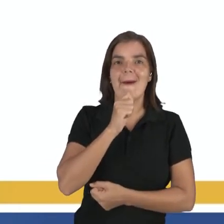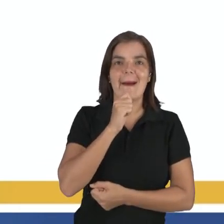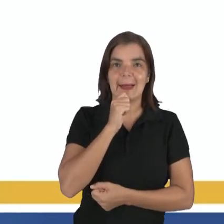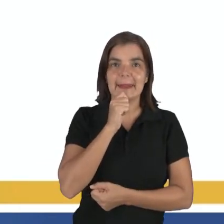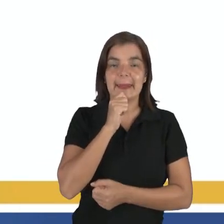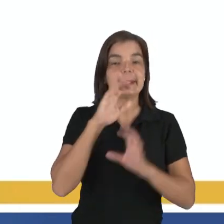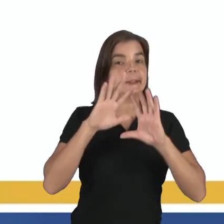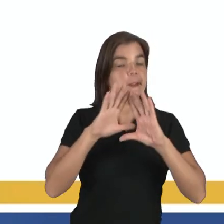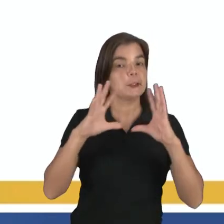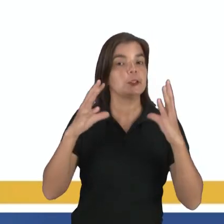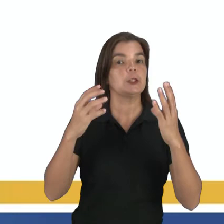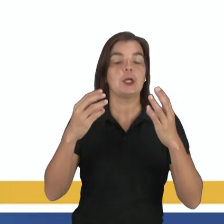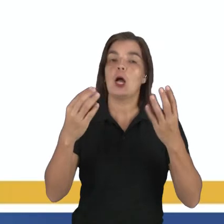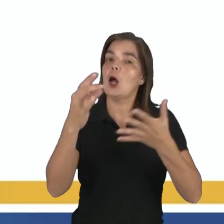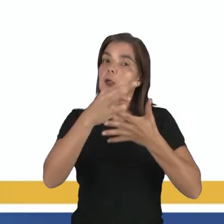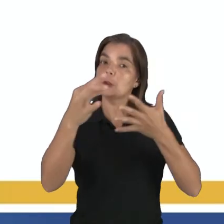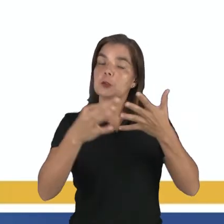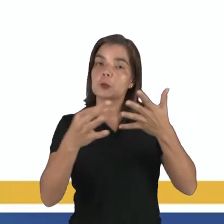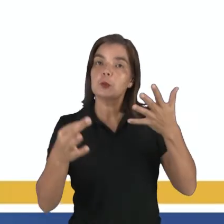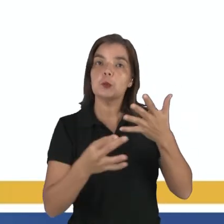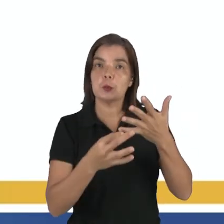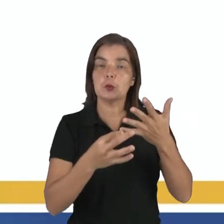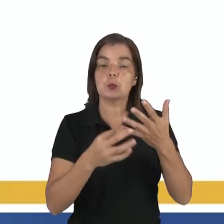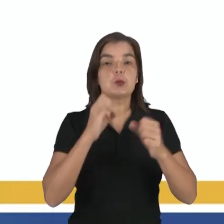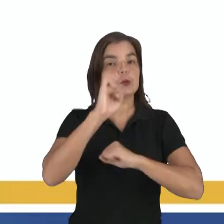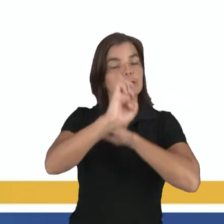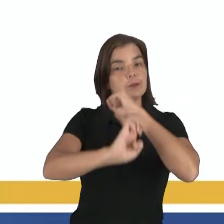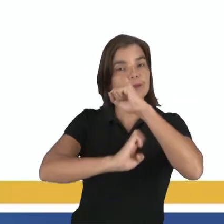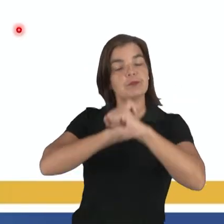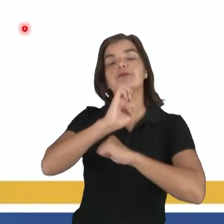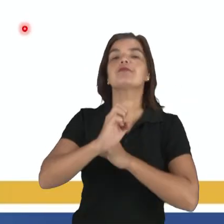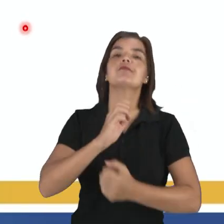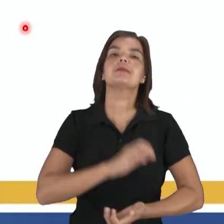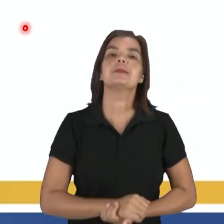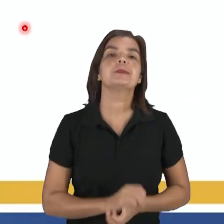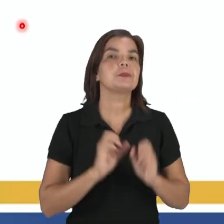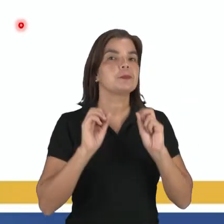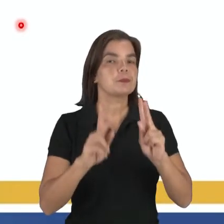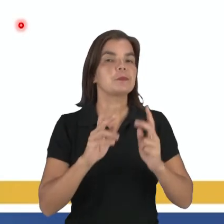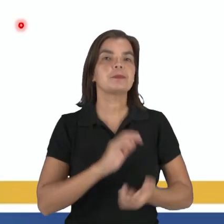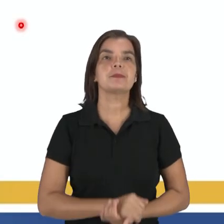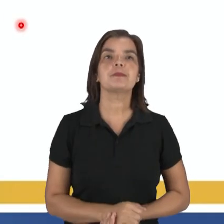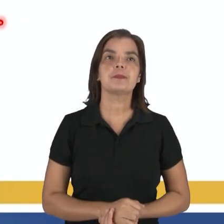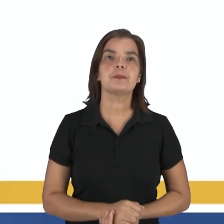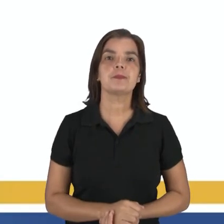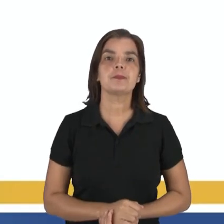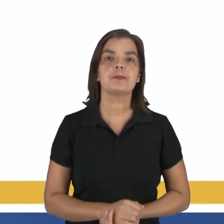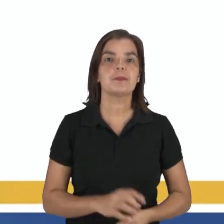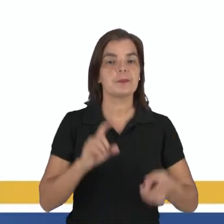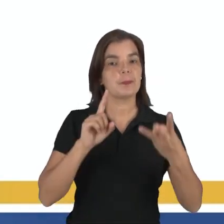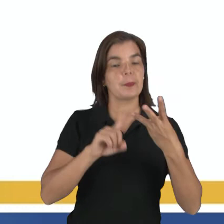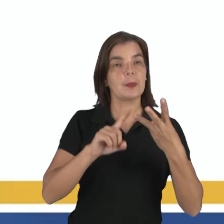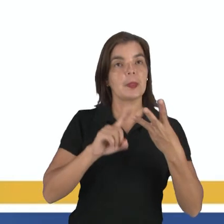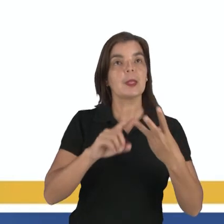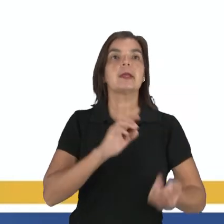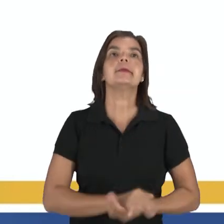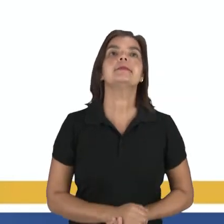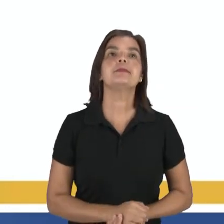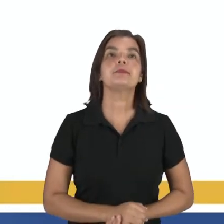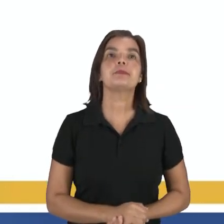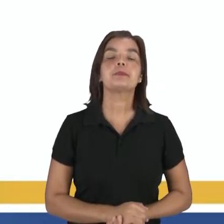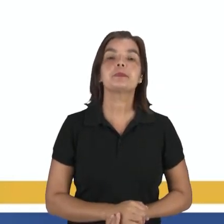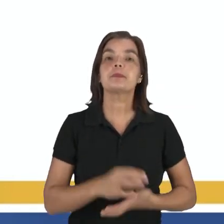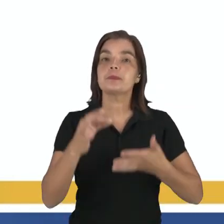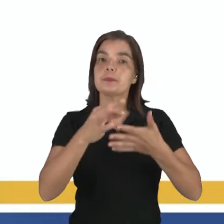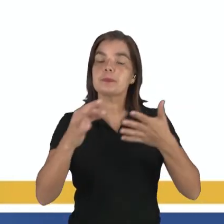as partículas subatômicas conhecidas como elétron, ok? Questão 3.